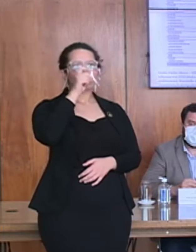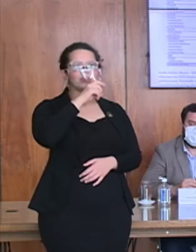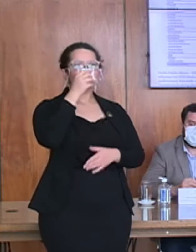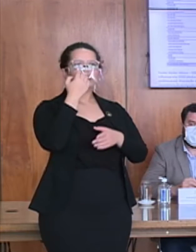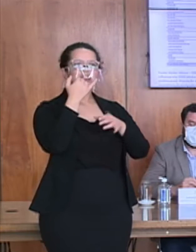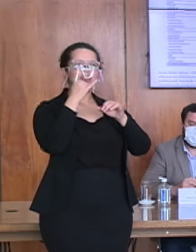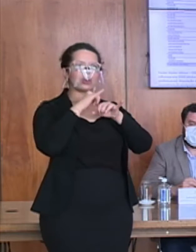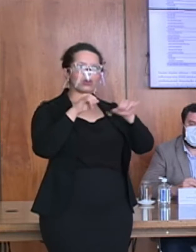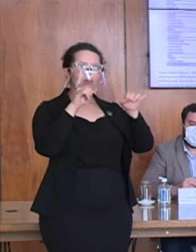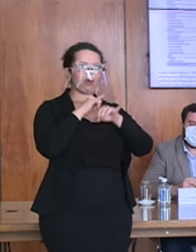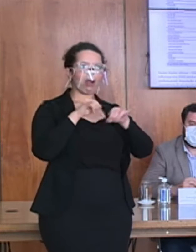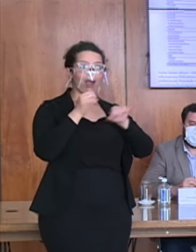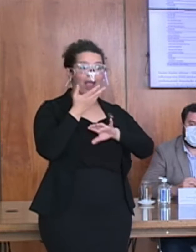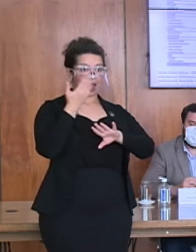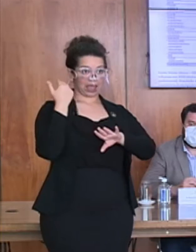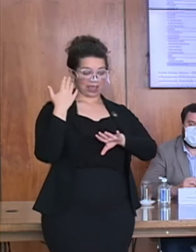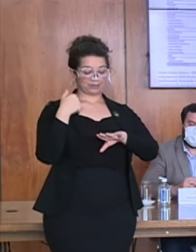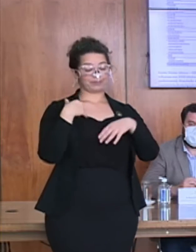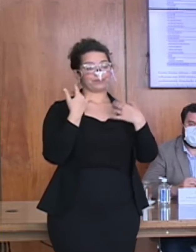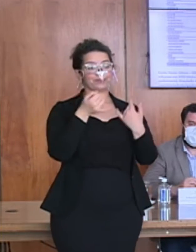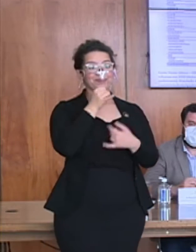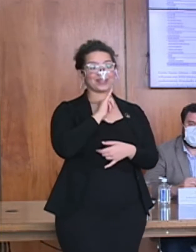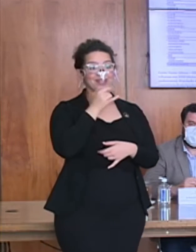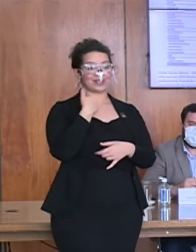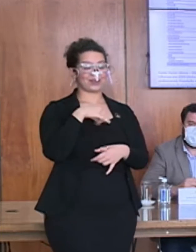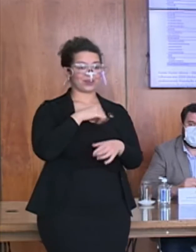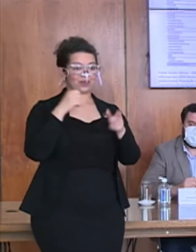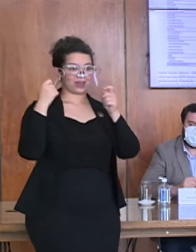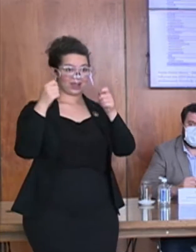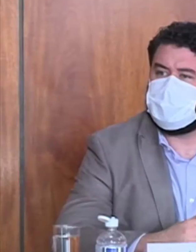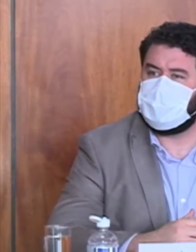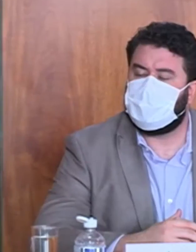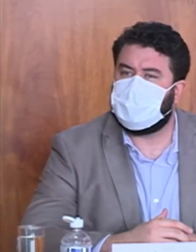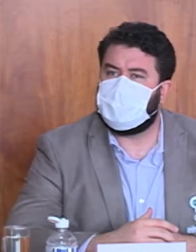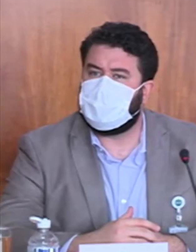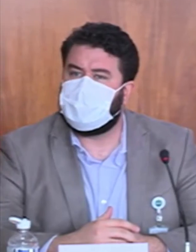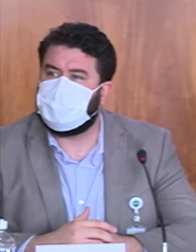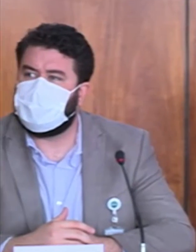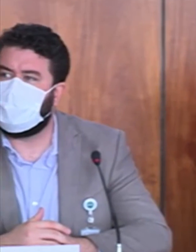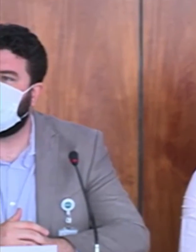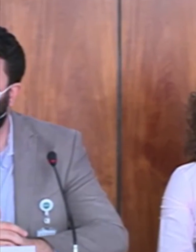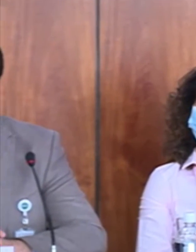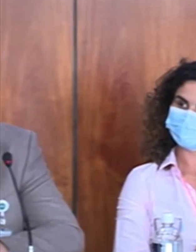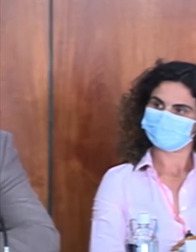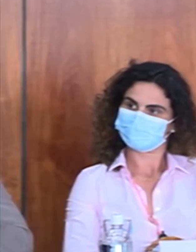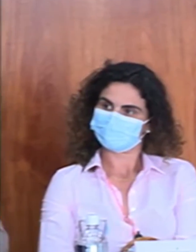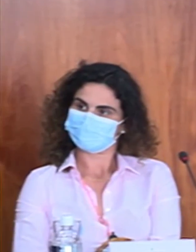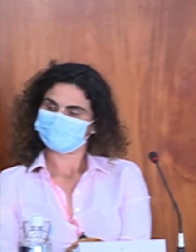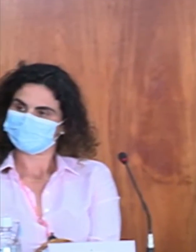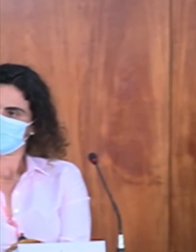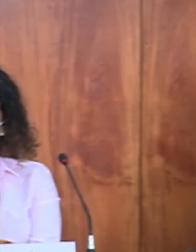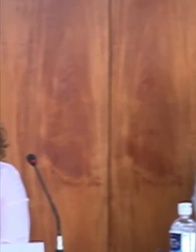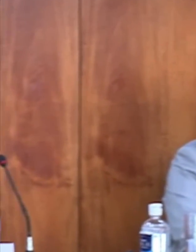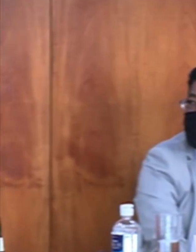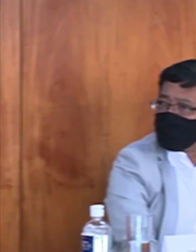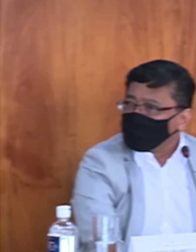negocia atualmente com cerca de 11 laboratórios. Agora nós vamos ouvir o secretário de Saúde, Osney